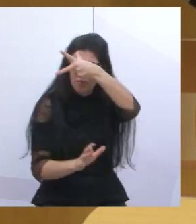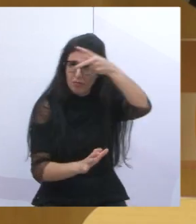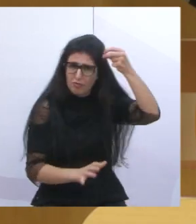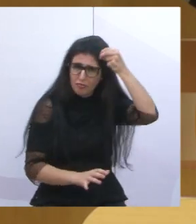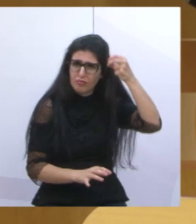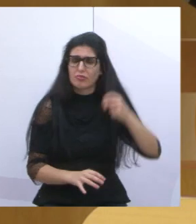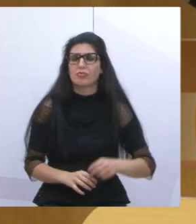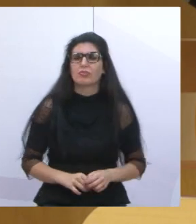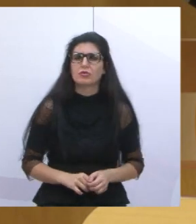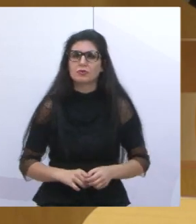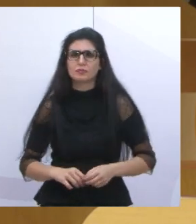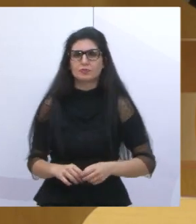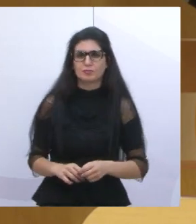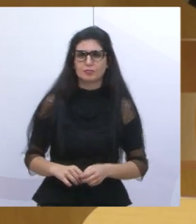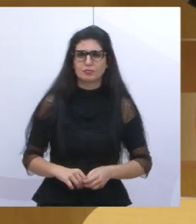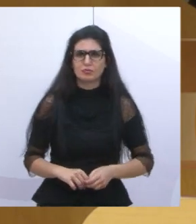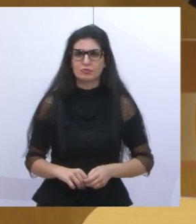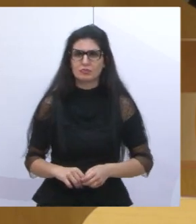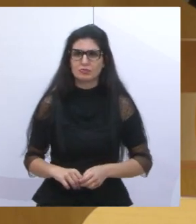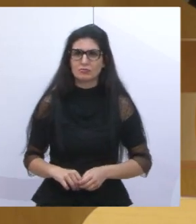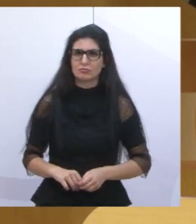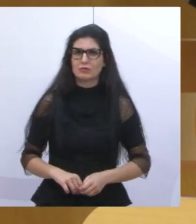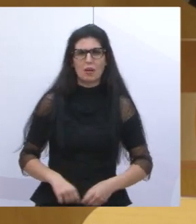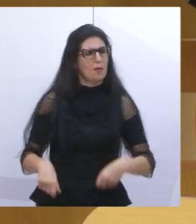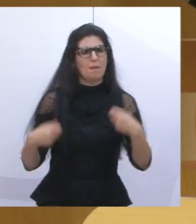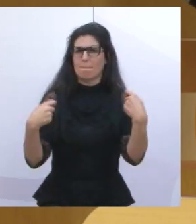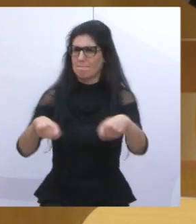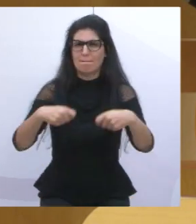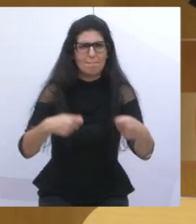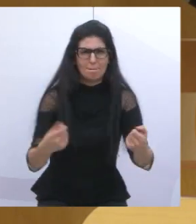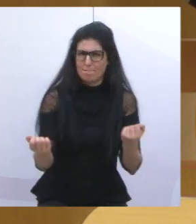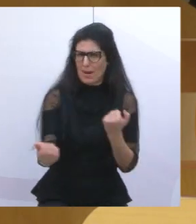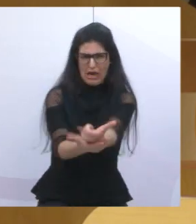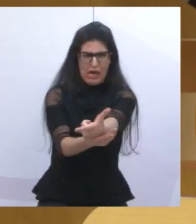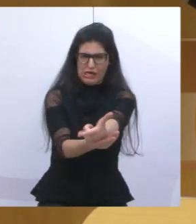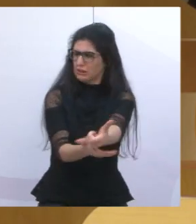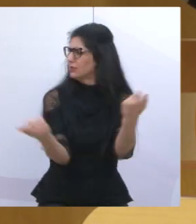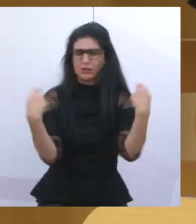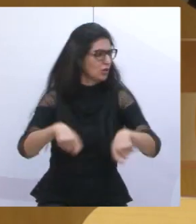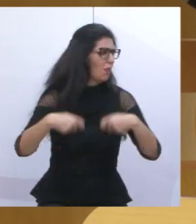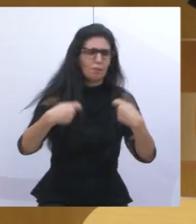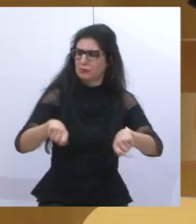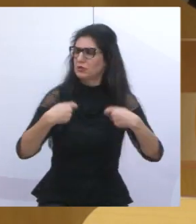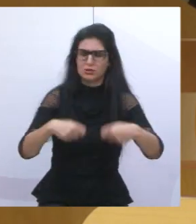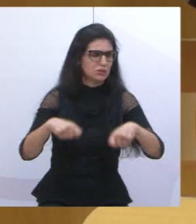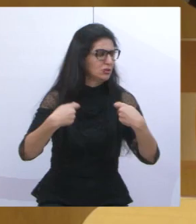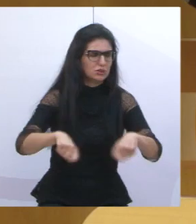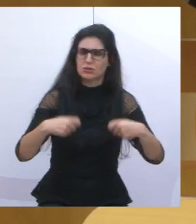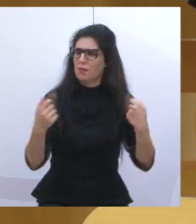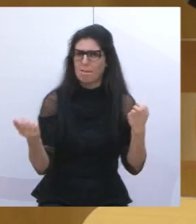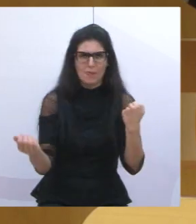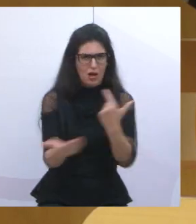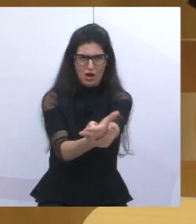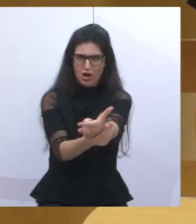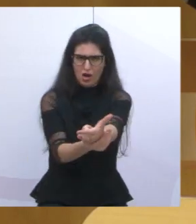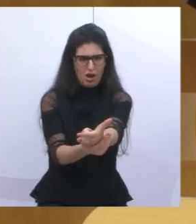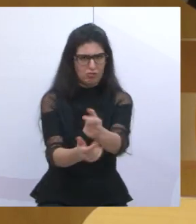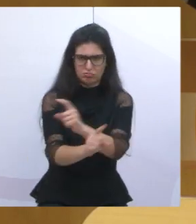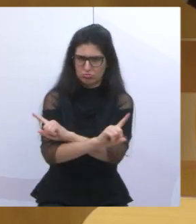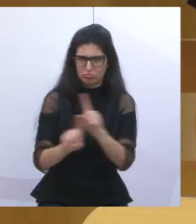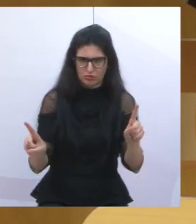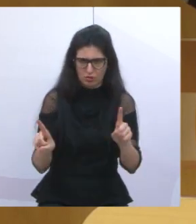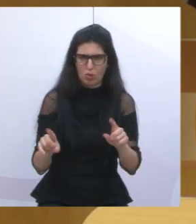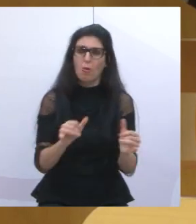não ajuizar e desistir das ações de execução fiscais, cujo crédito consolidado seja igual